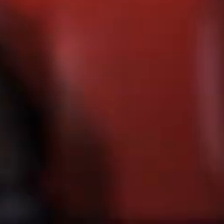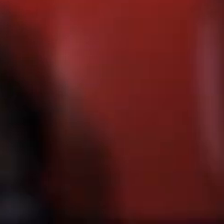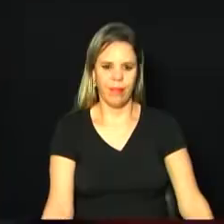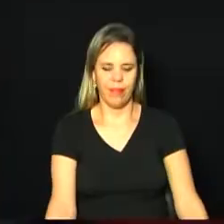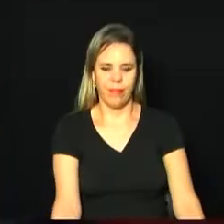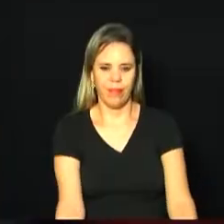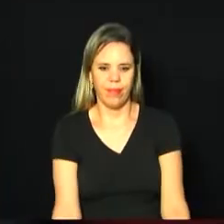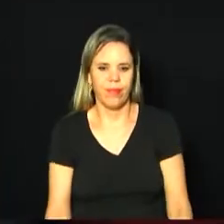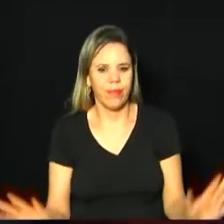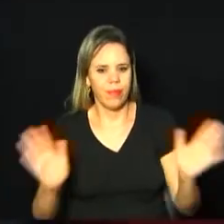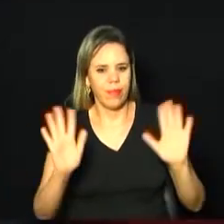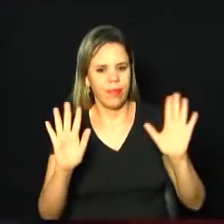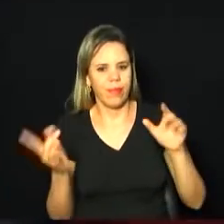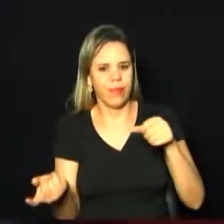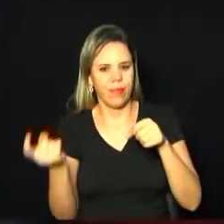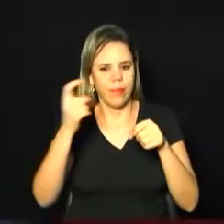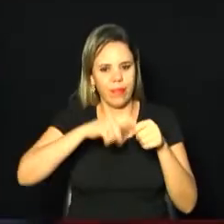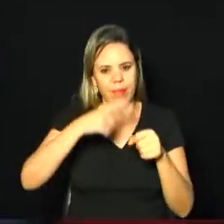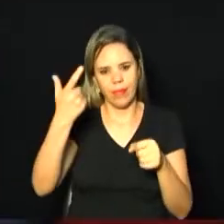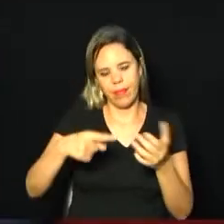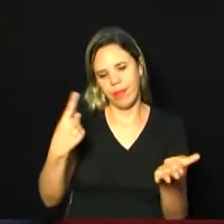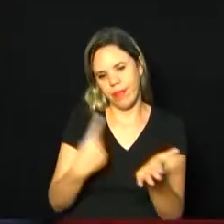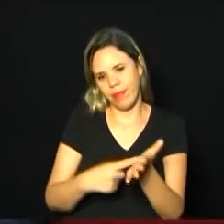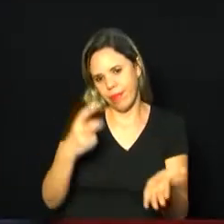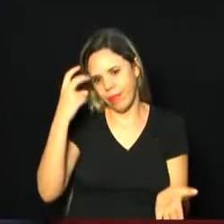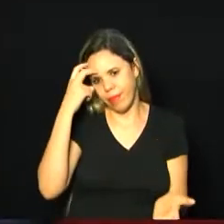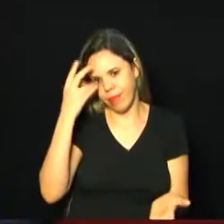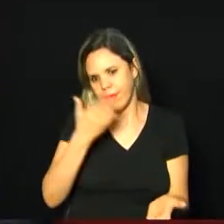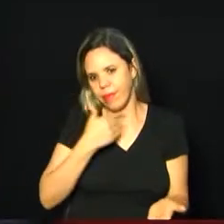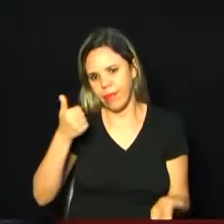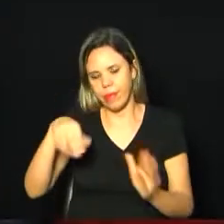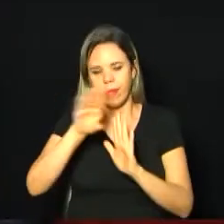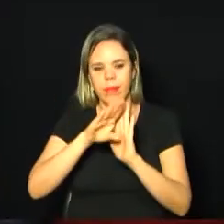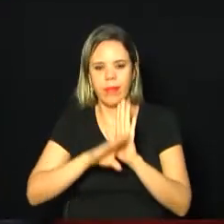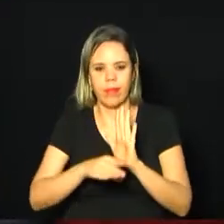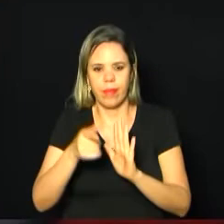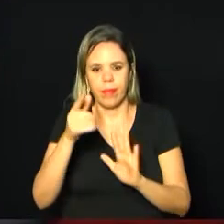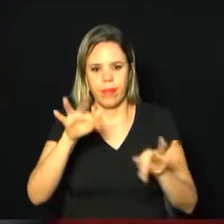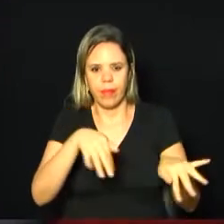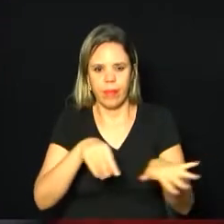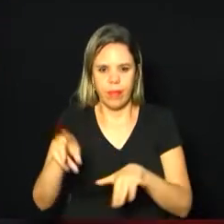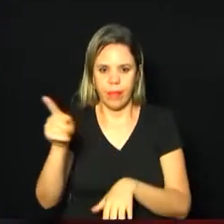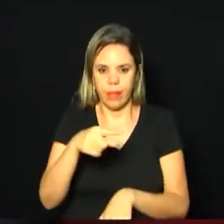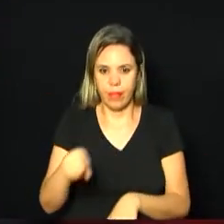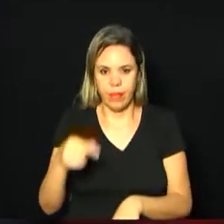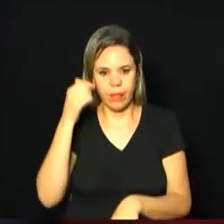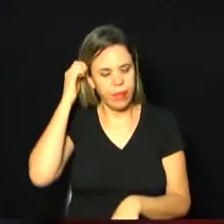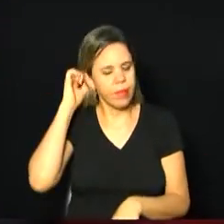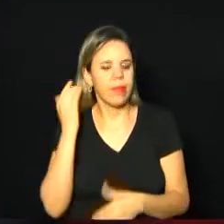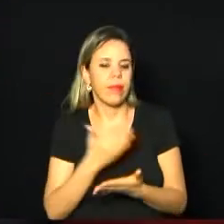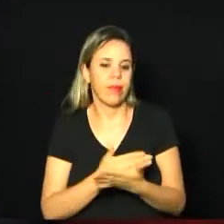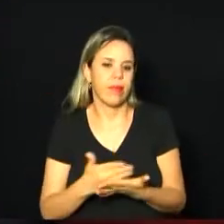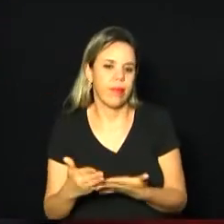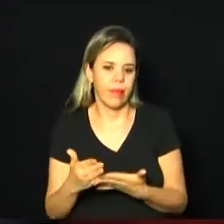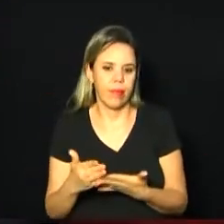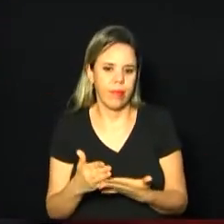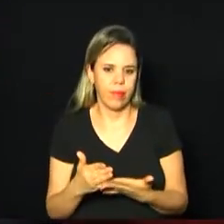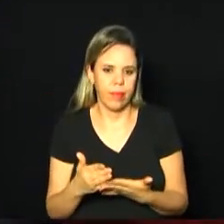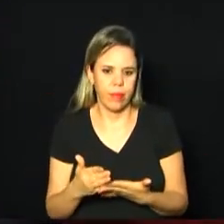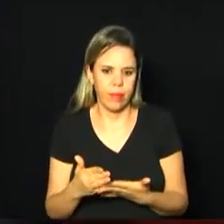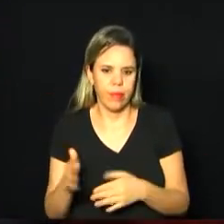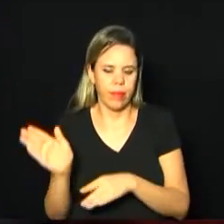o Olá estou de volta com mais uma agenda cultural com a melhor programação para este feriadão vamos começar então